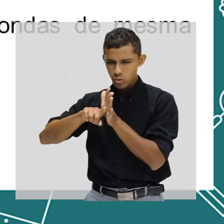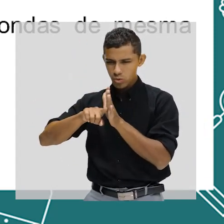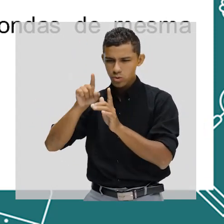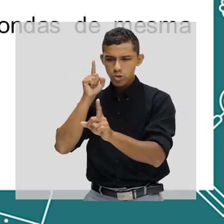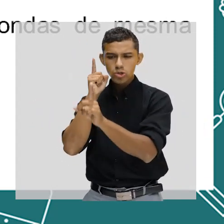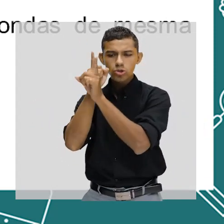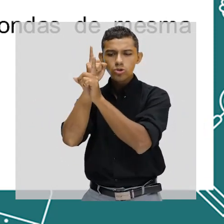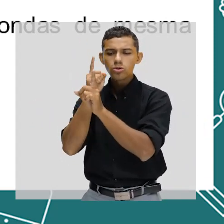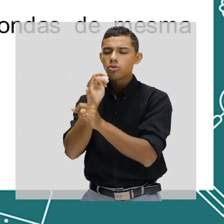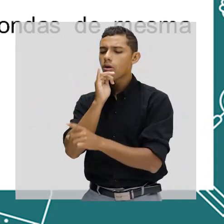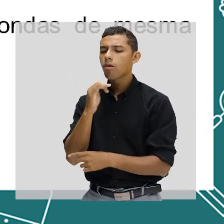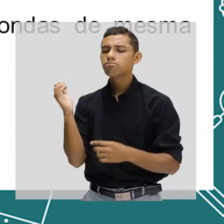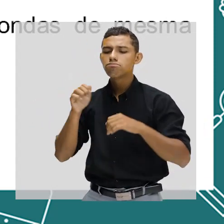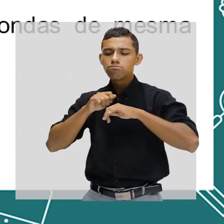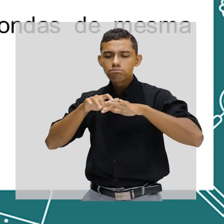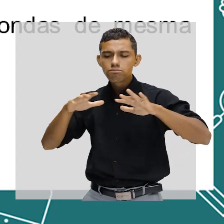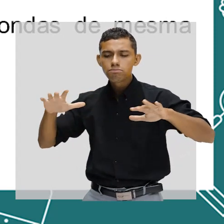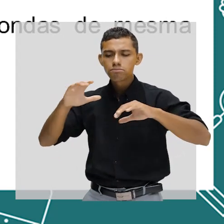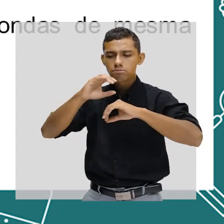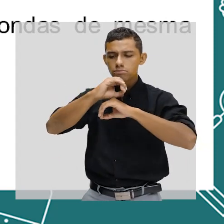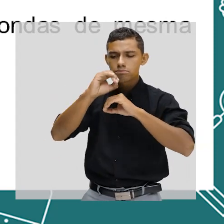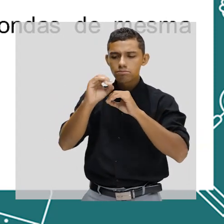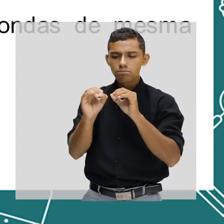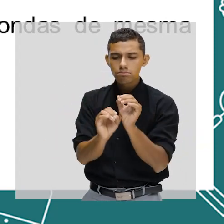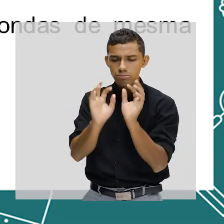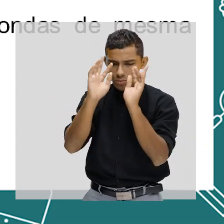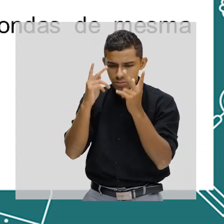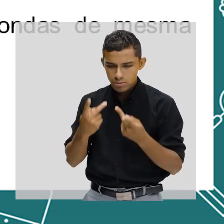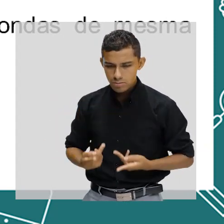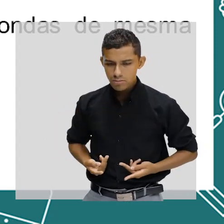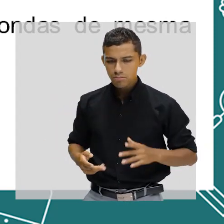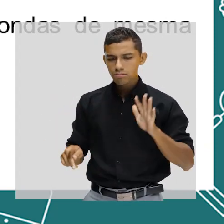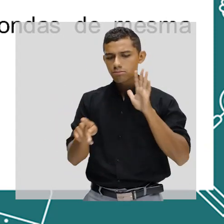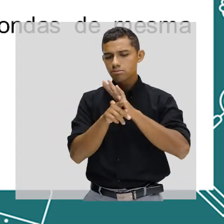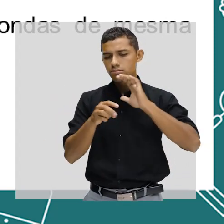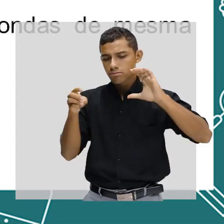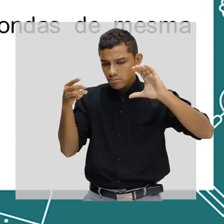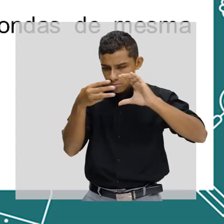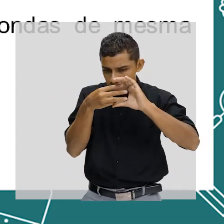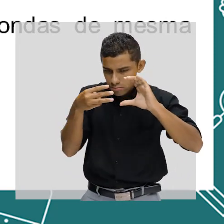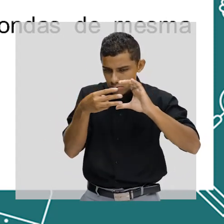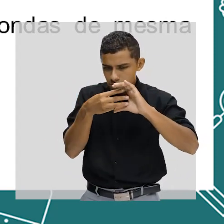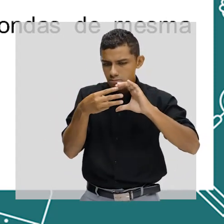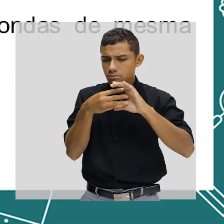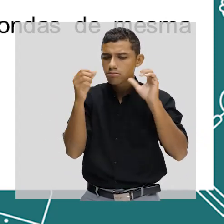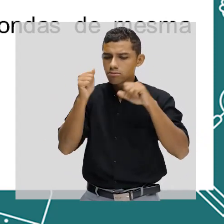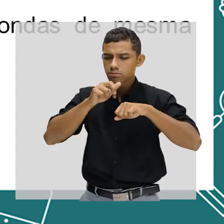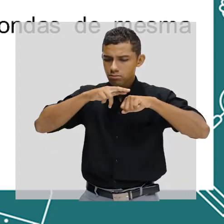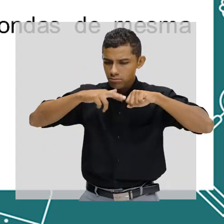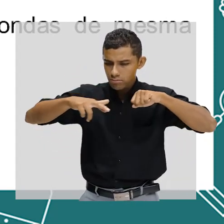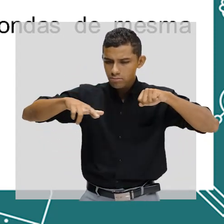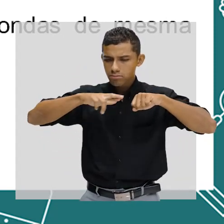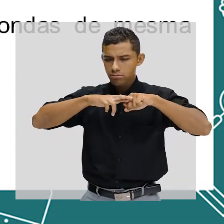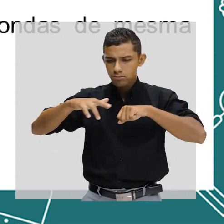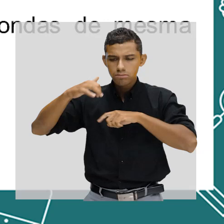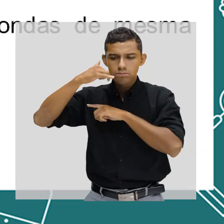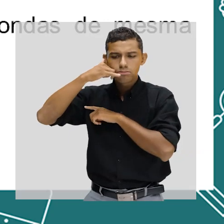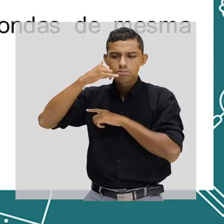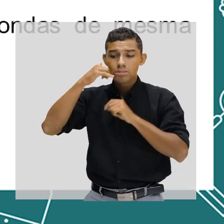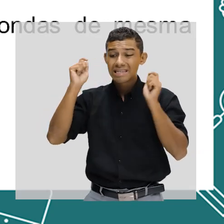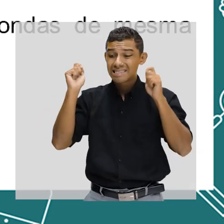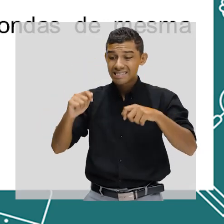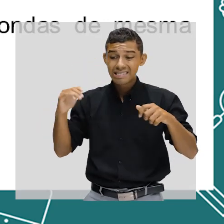endoteliais à radiação dos telefones celulares pode afetar a rede de proteção do cérebro. As